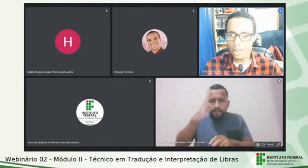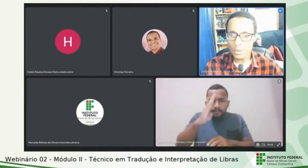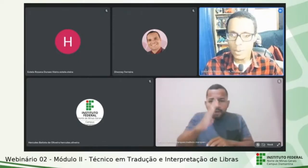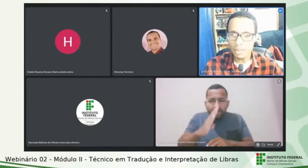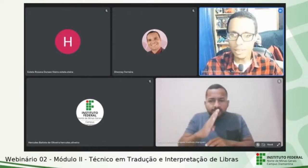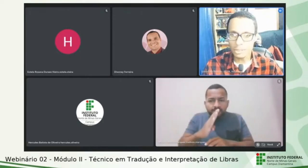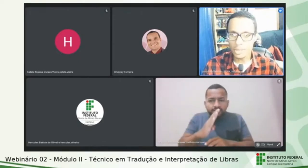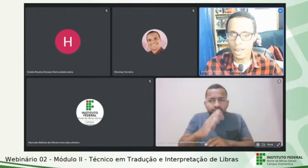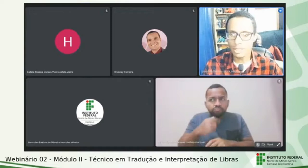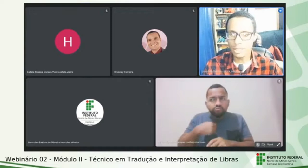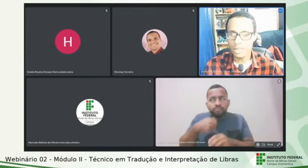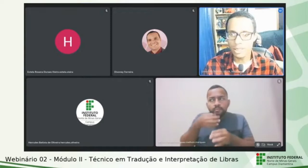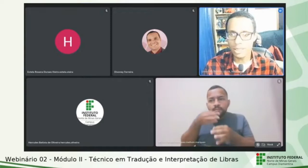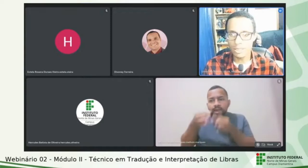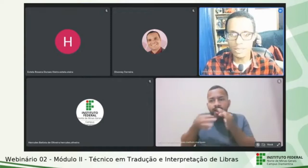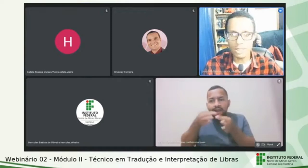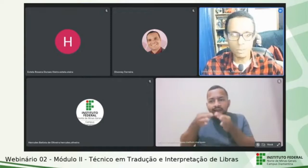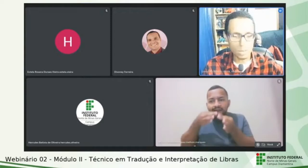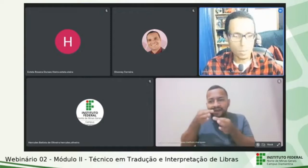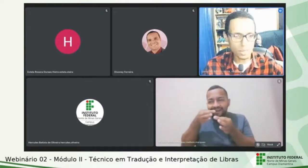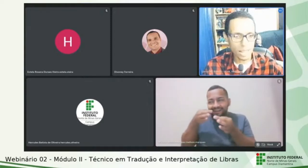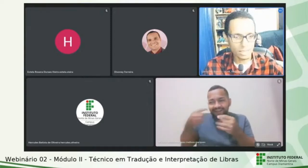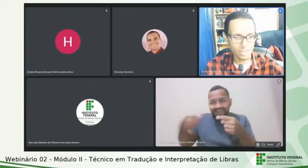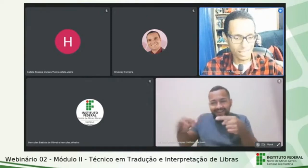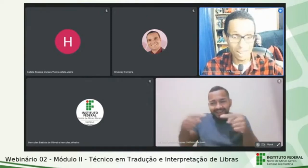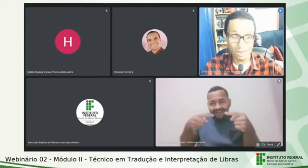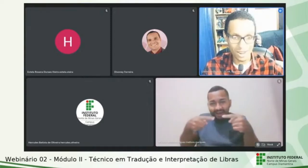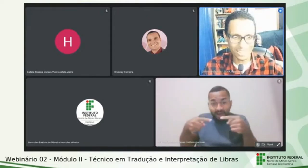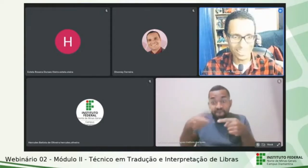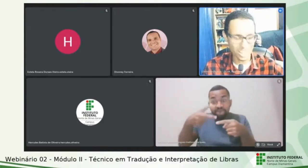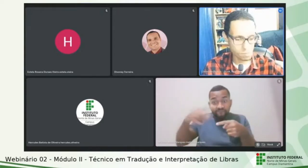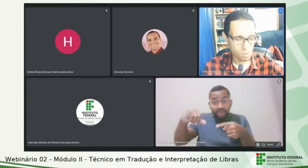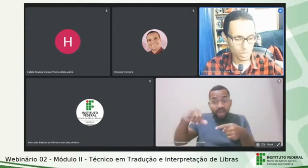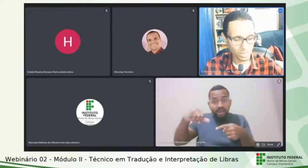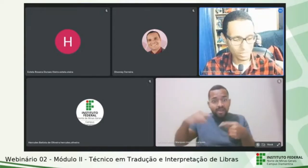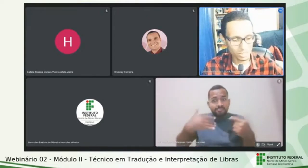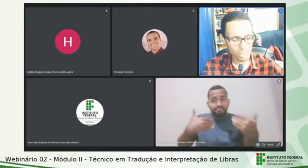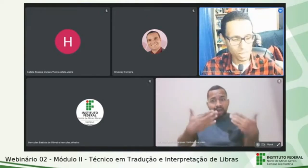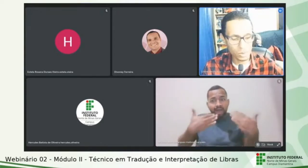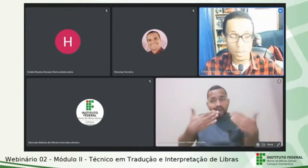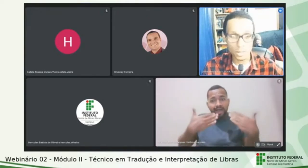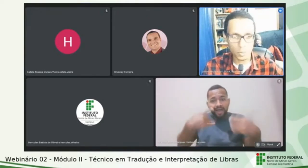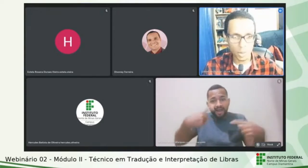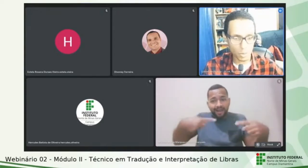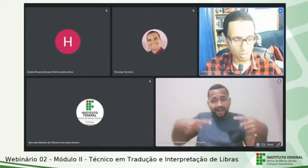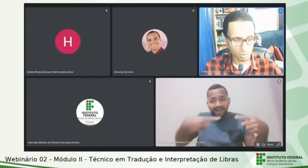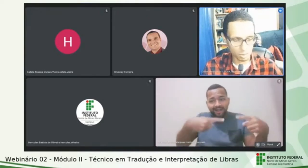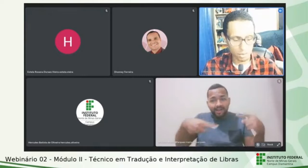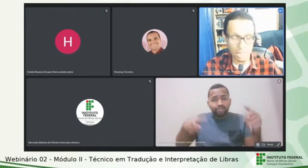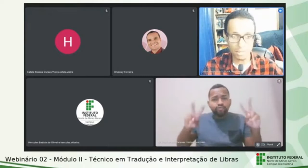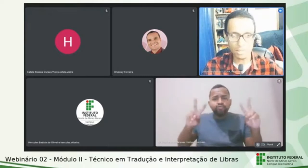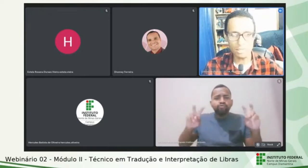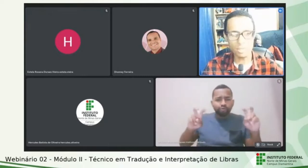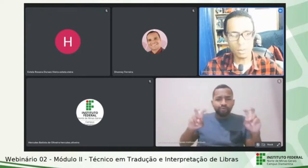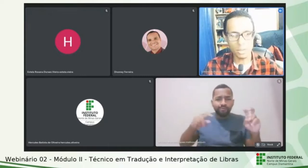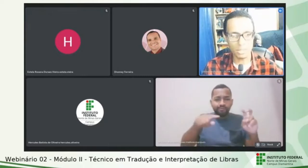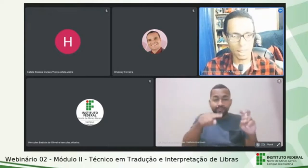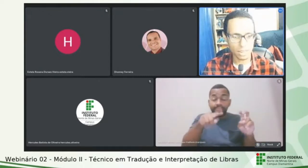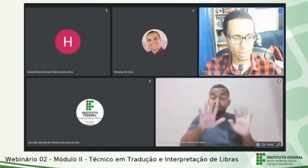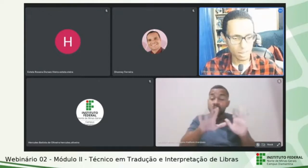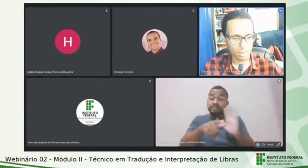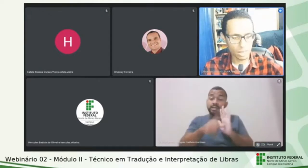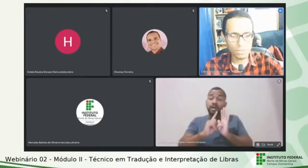comentei com ele lá no chat que nós iríamos abordar, né, agora, daqui a pouquinho, com respeito a isso. Mas antes de